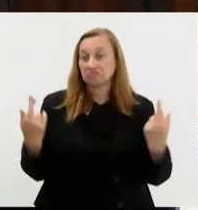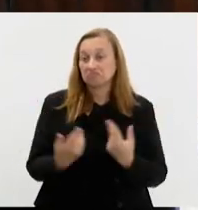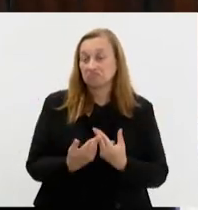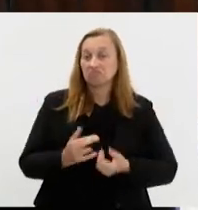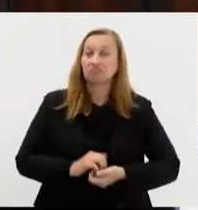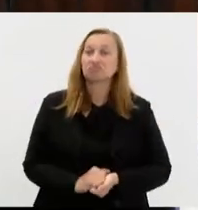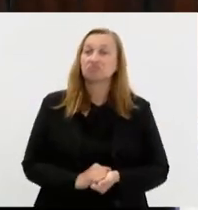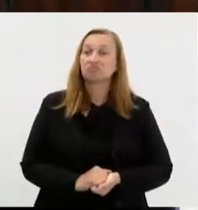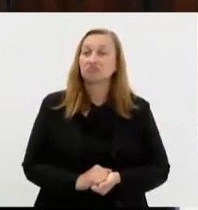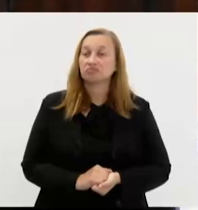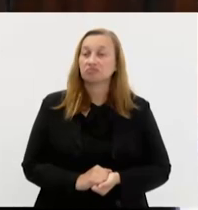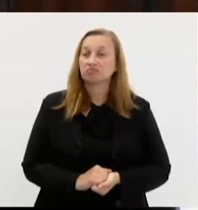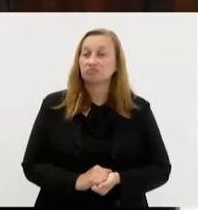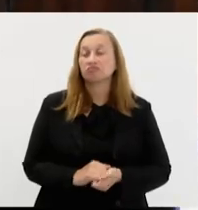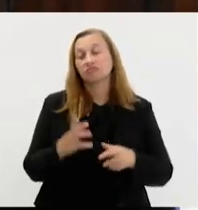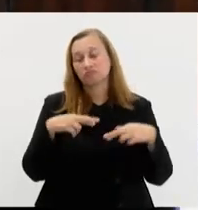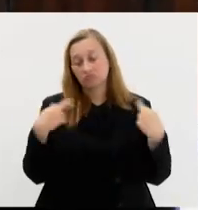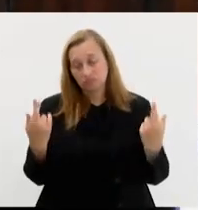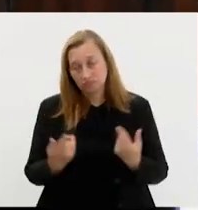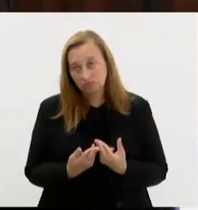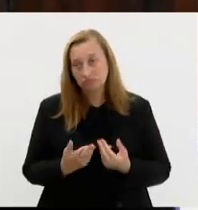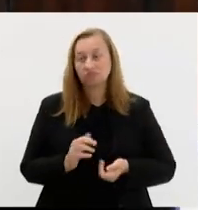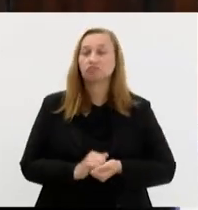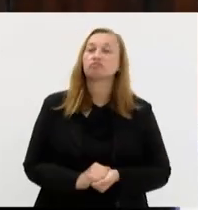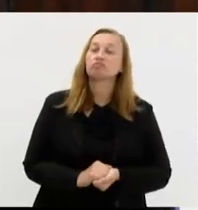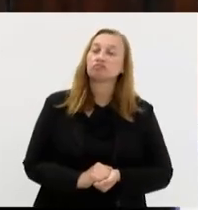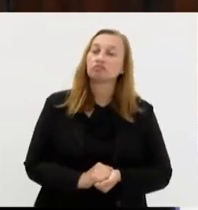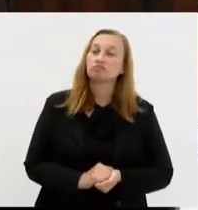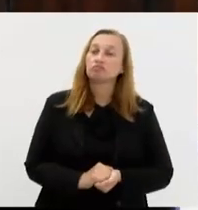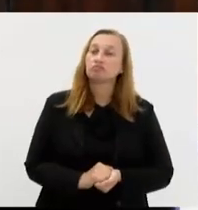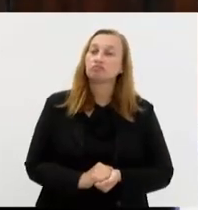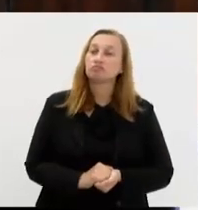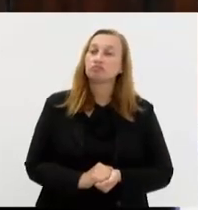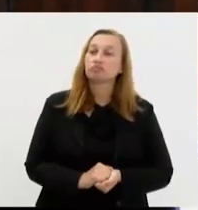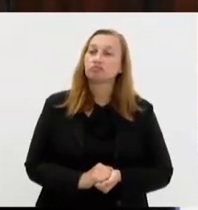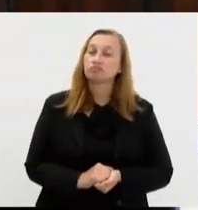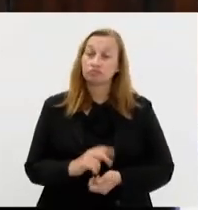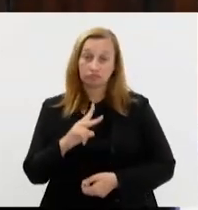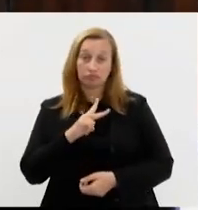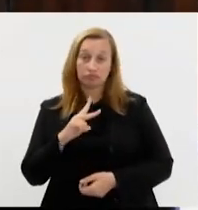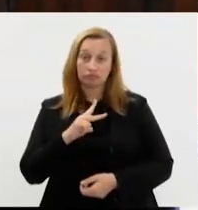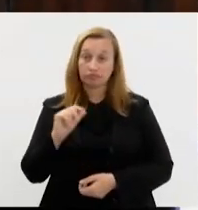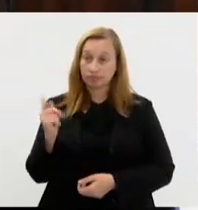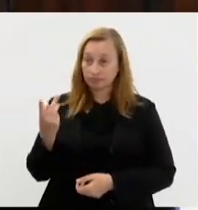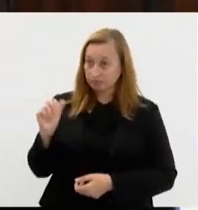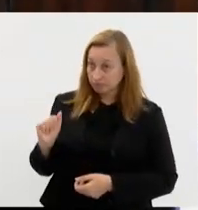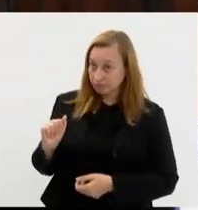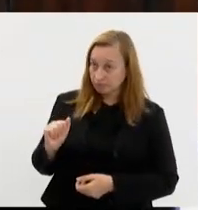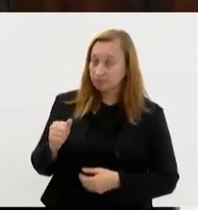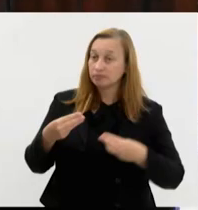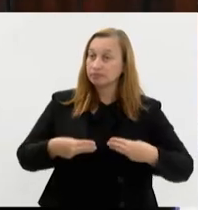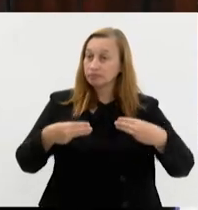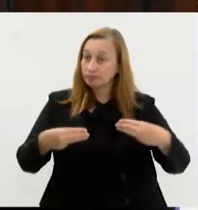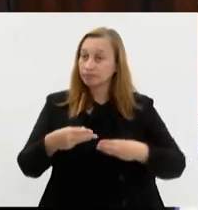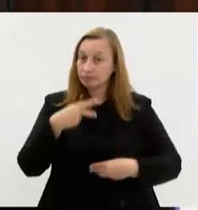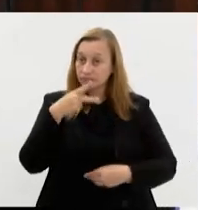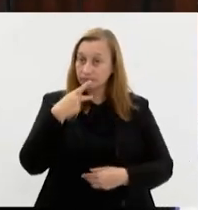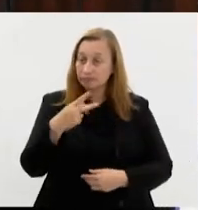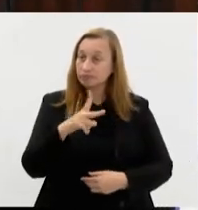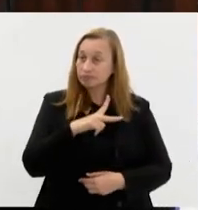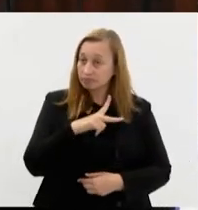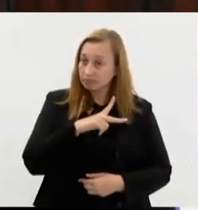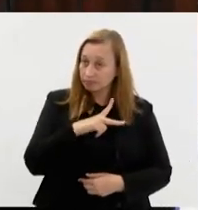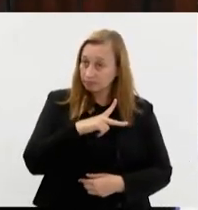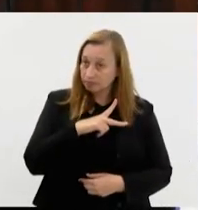encontros reuniões pertinentes à própria campanha e vem aquilo que a ministra Dine falou a própria